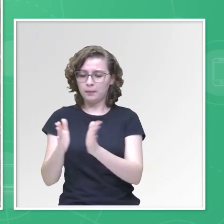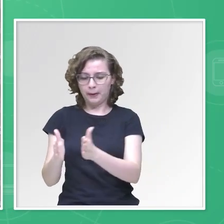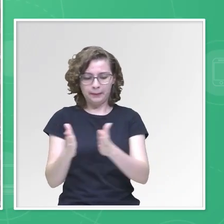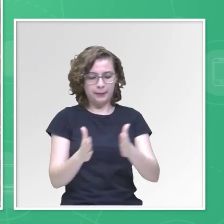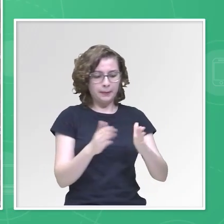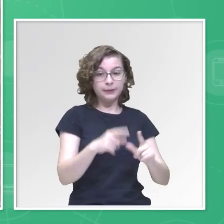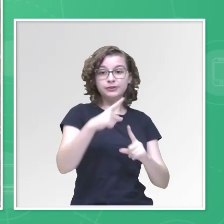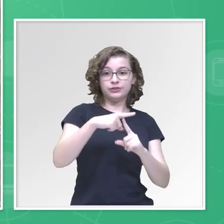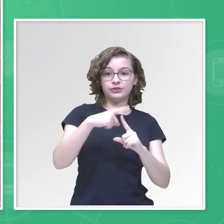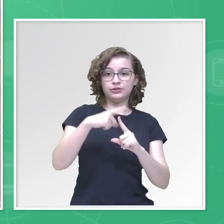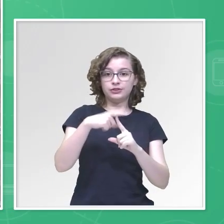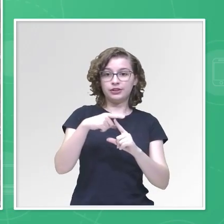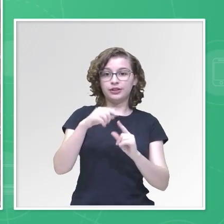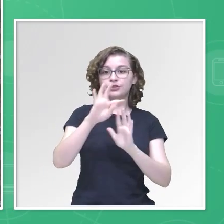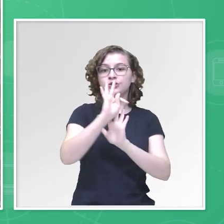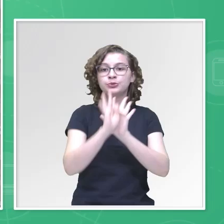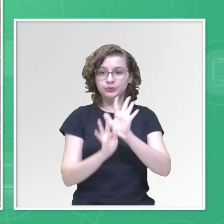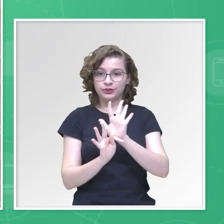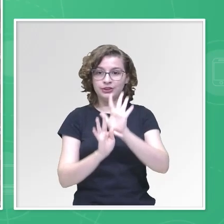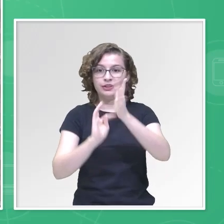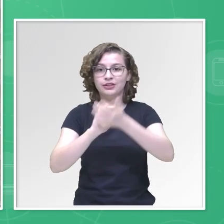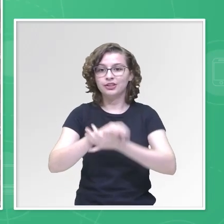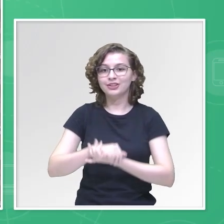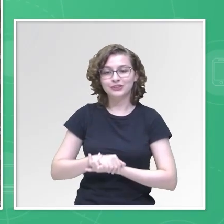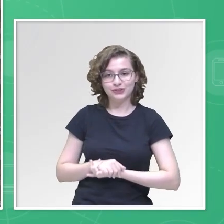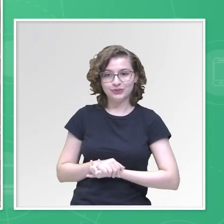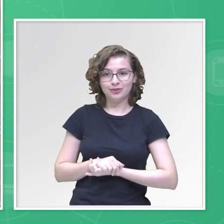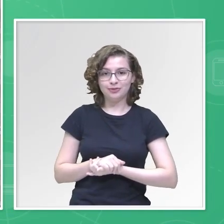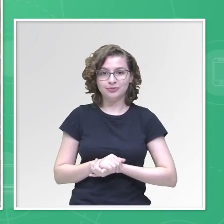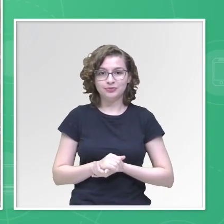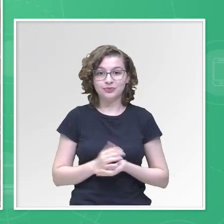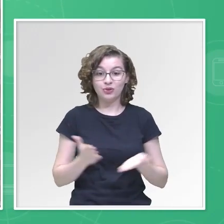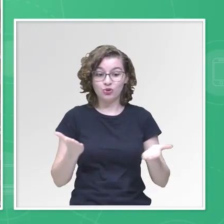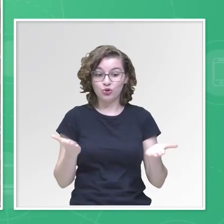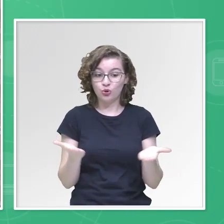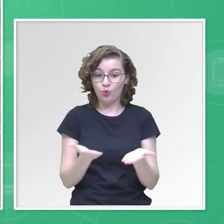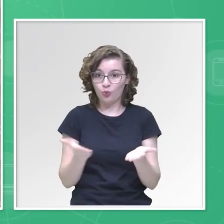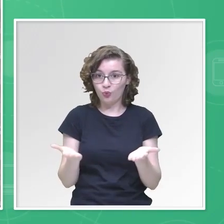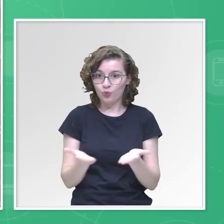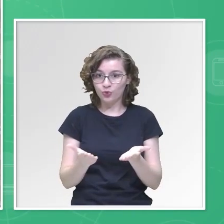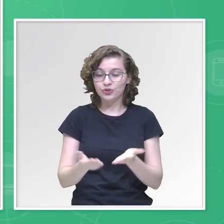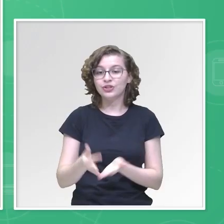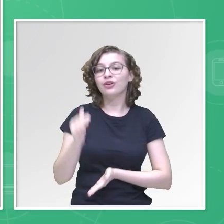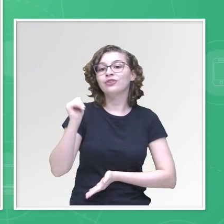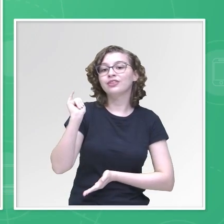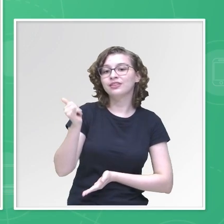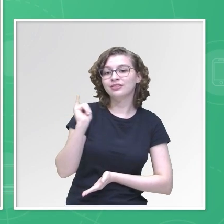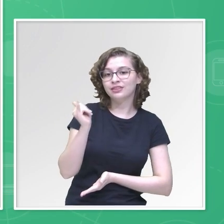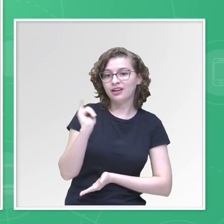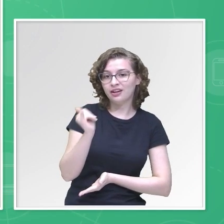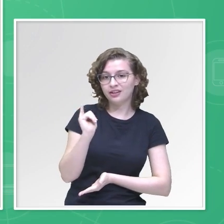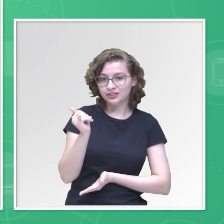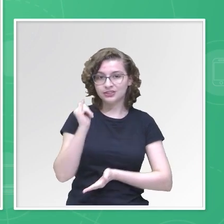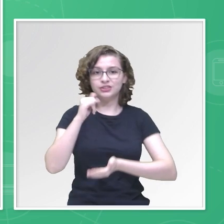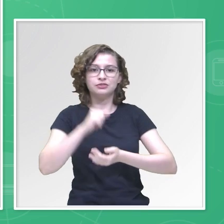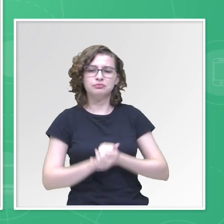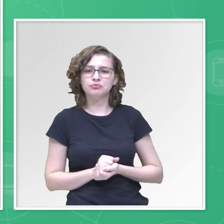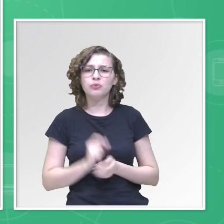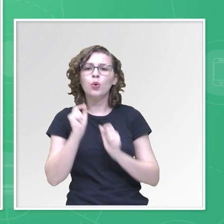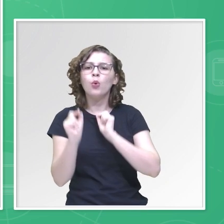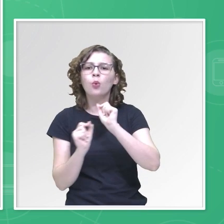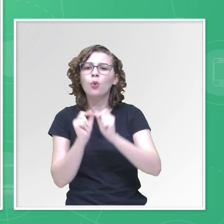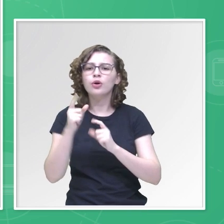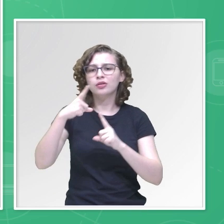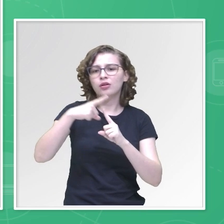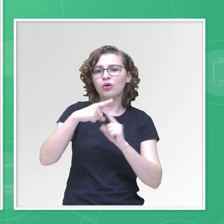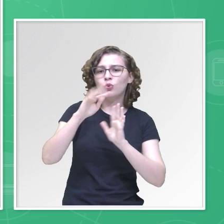desses tipos textuais exatamente isso que nós vamos trabalhar hoje o narrativo bom então o que é um texto